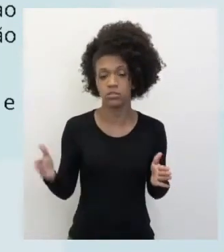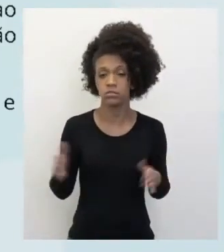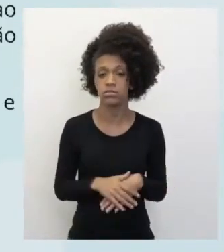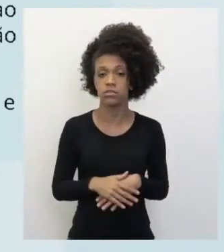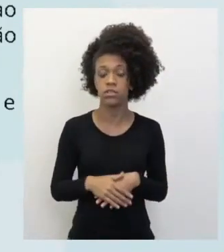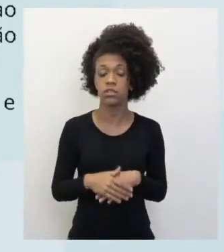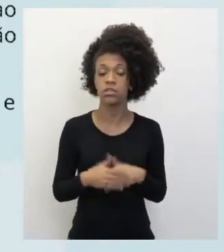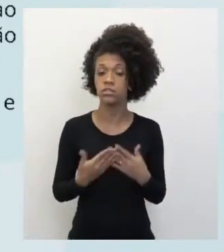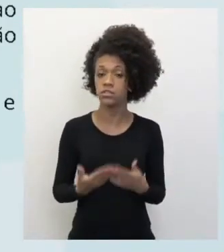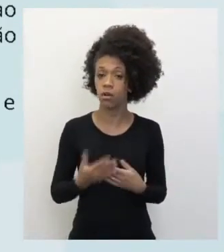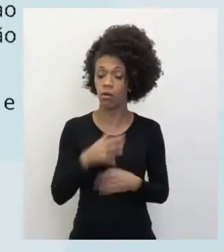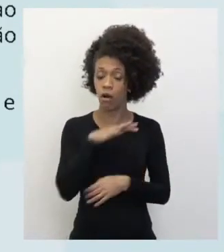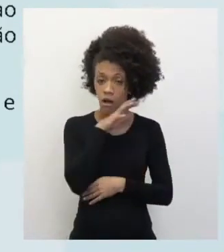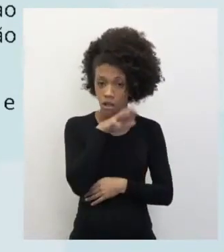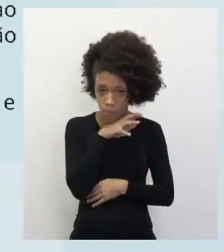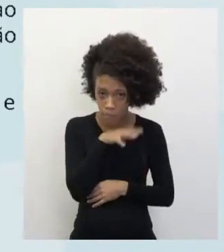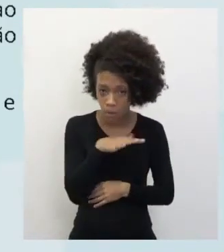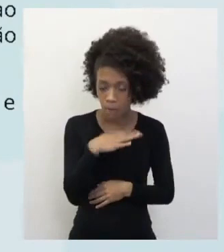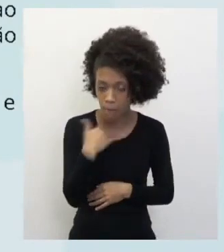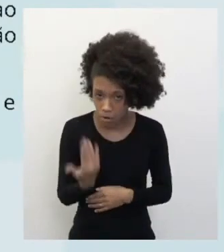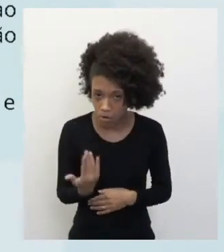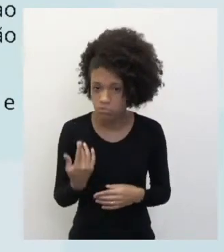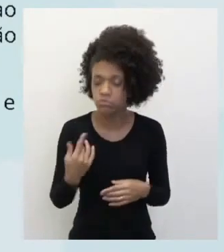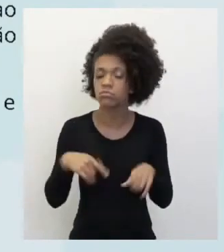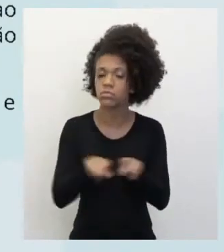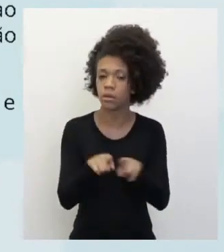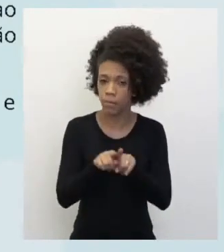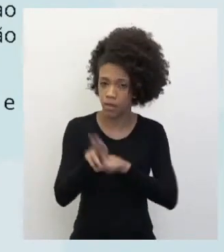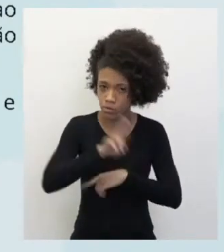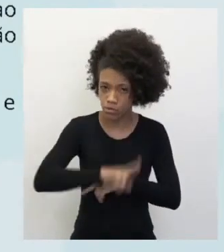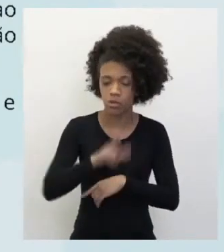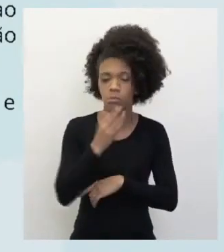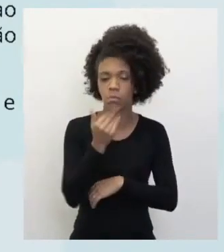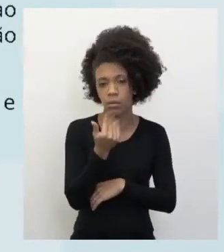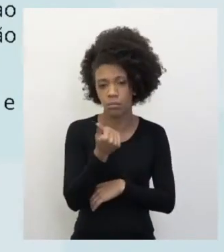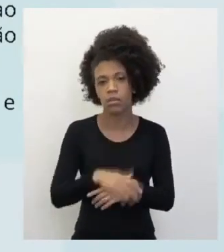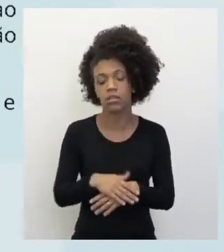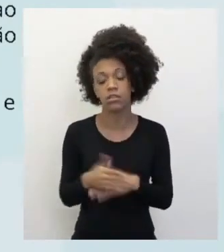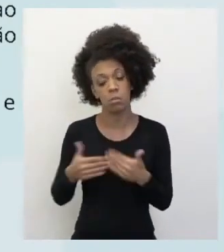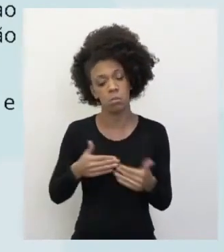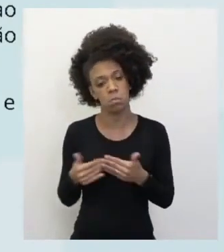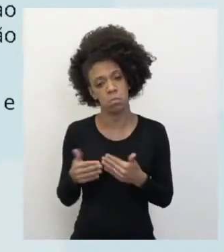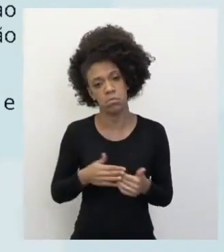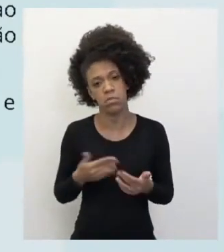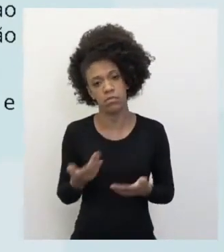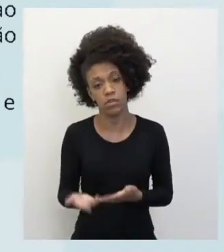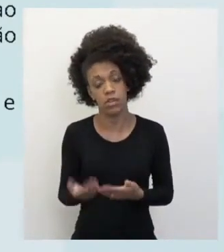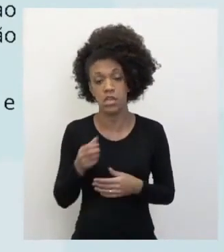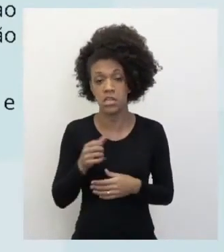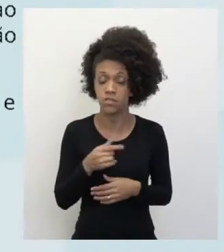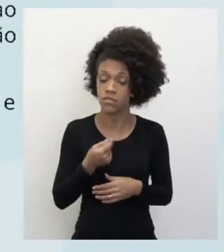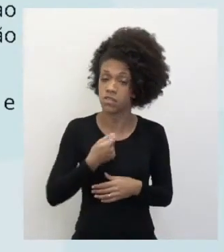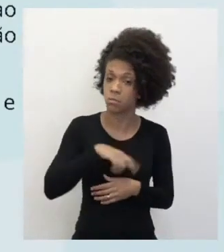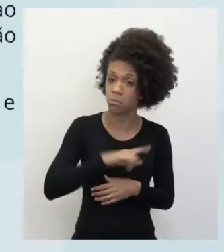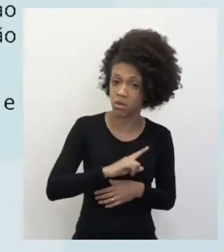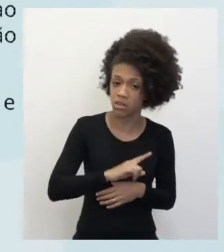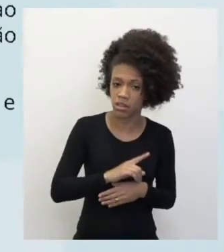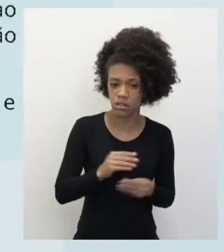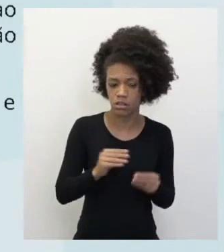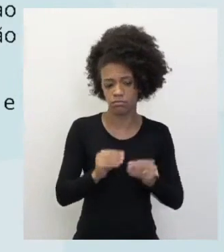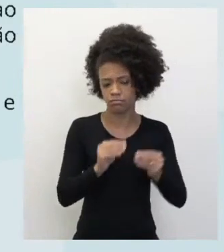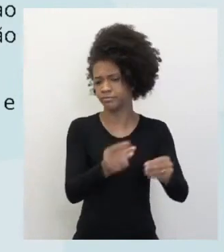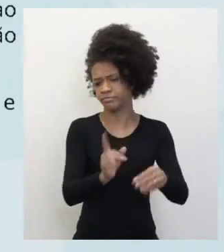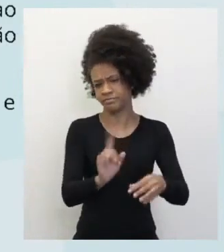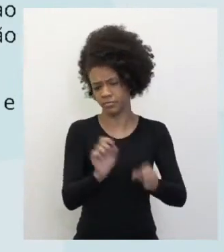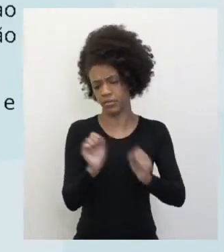eram caçados também para o alimento, né? E aí, tanto faz, se você é servo e caçou um animal, você não precisa dar parte para o senhor feudal,